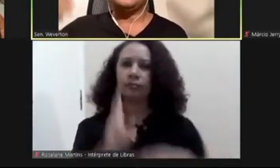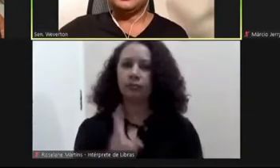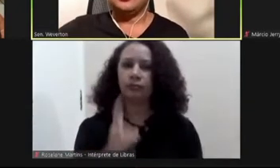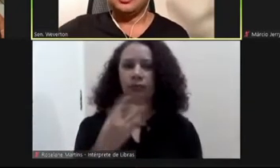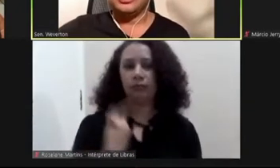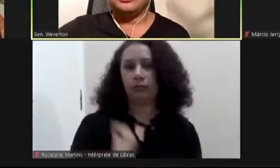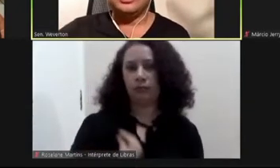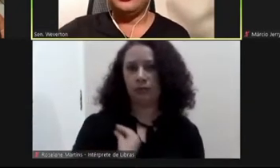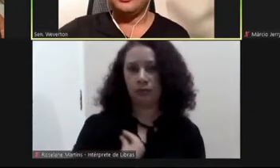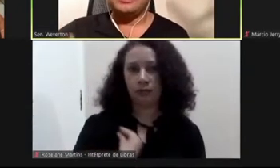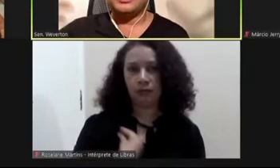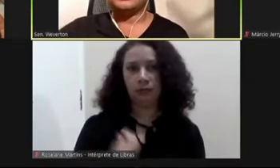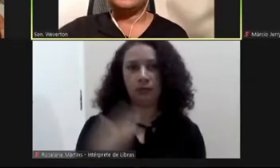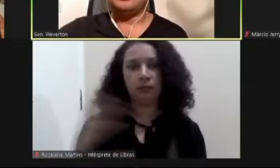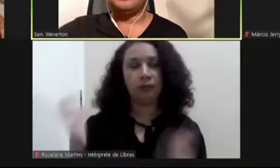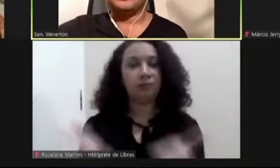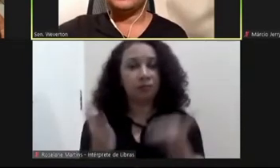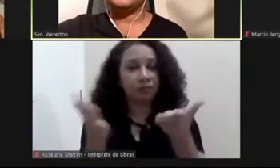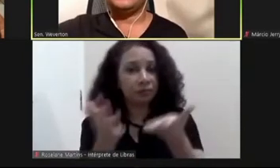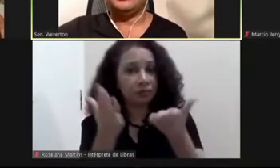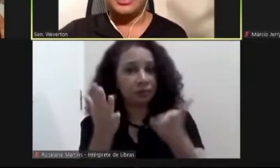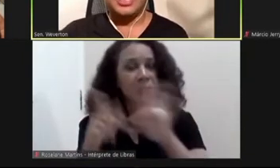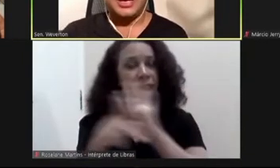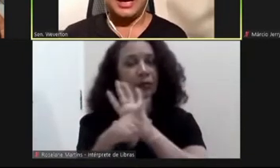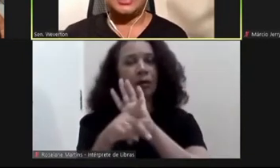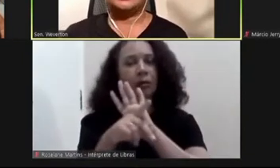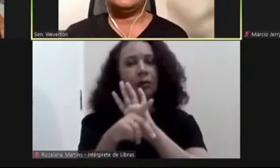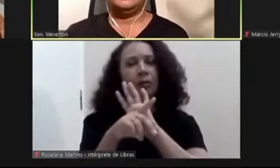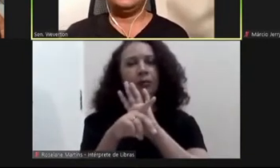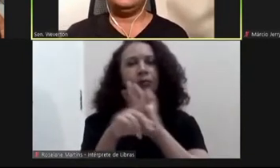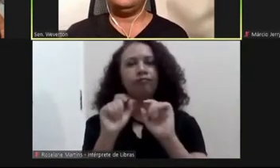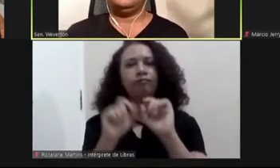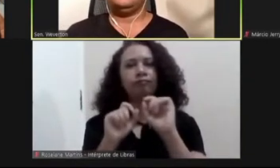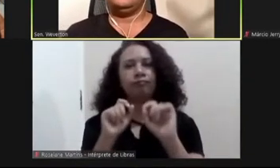sempre estimulando de forma bastante propositiva